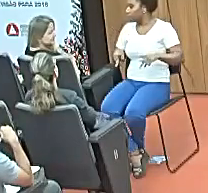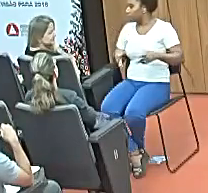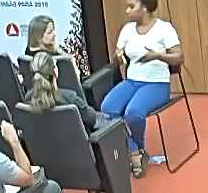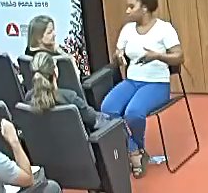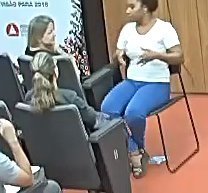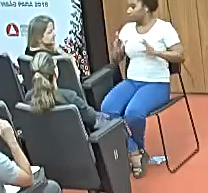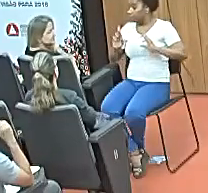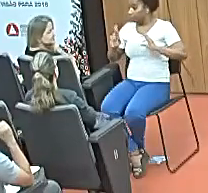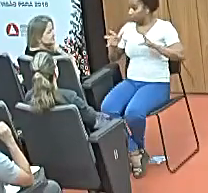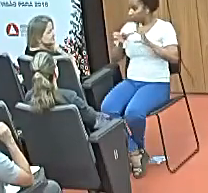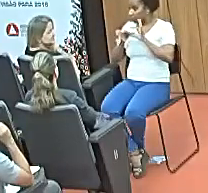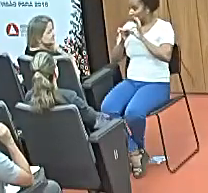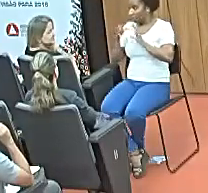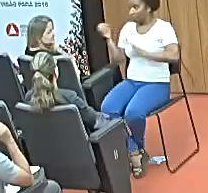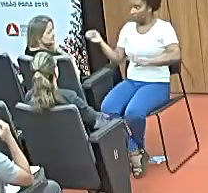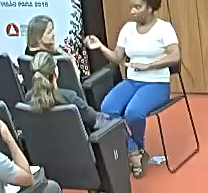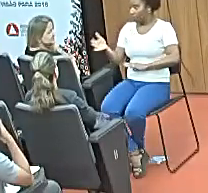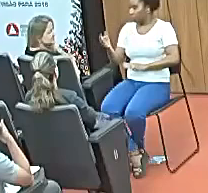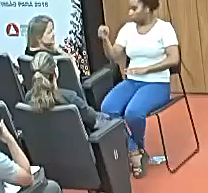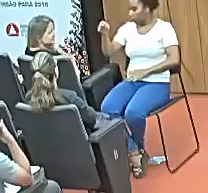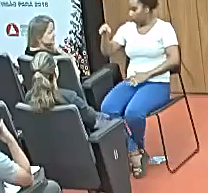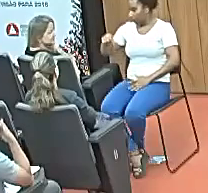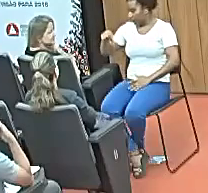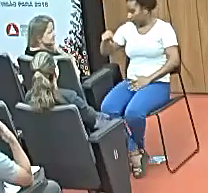o seu público